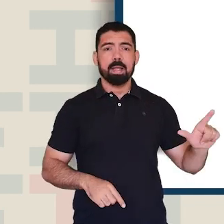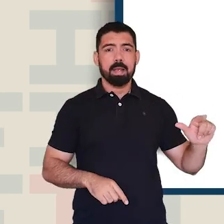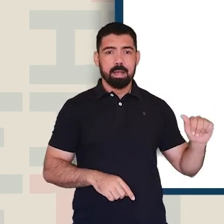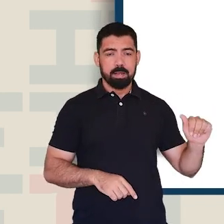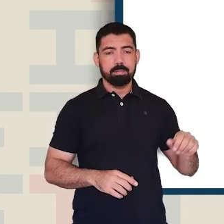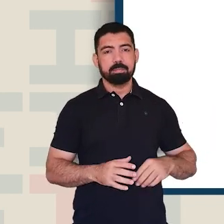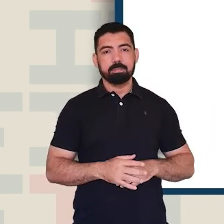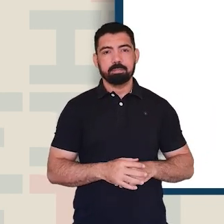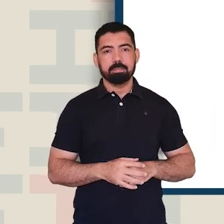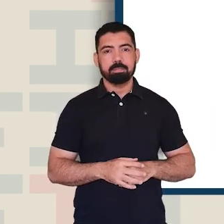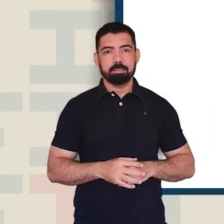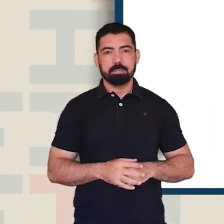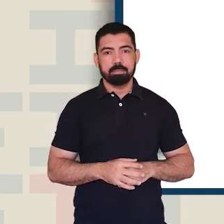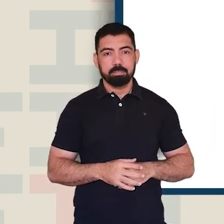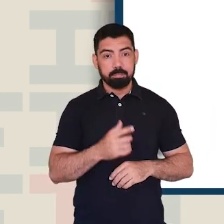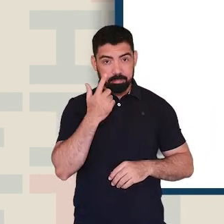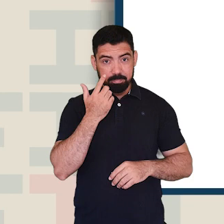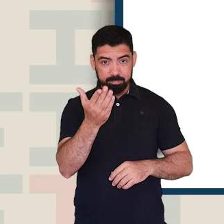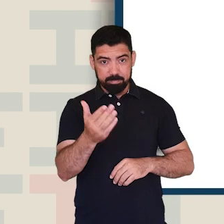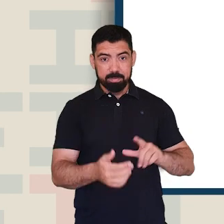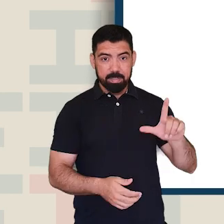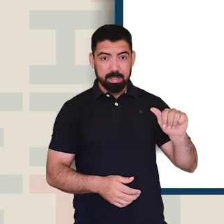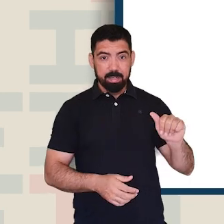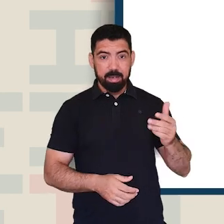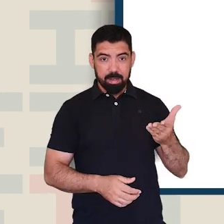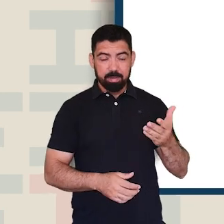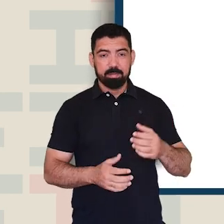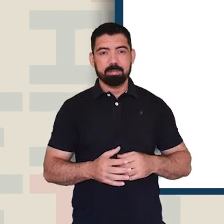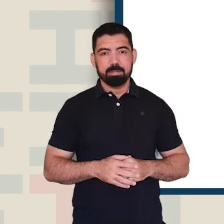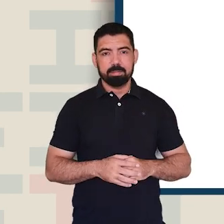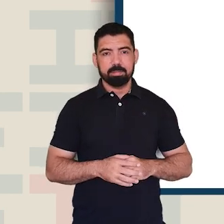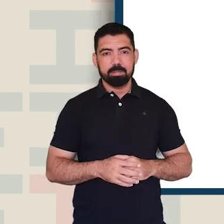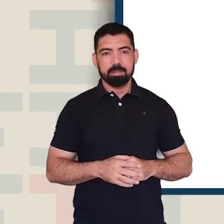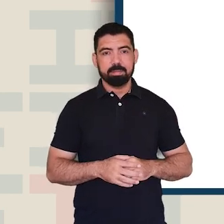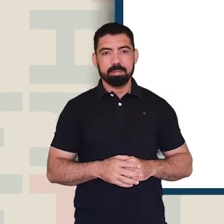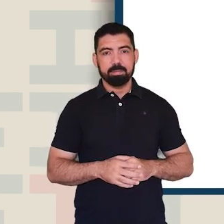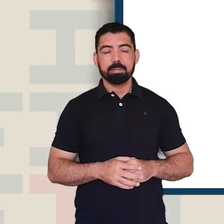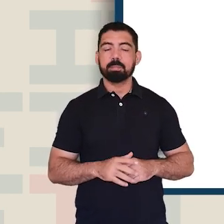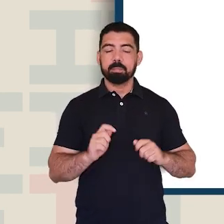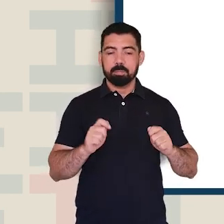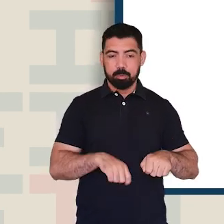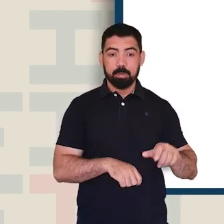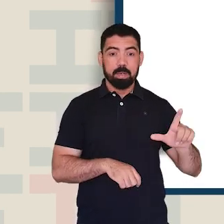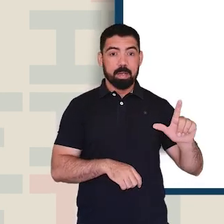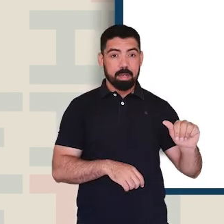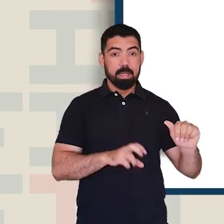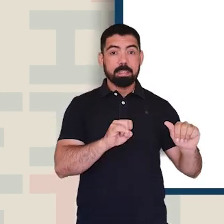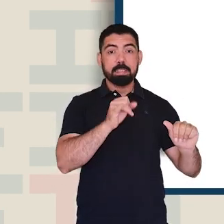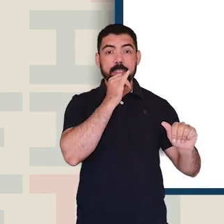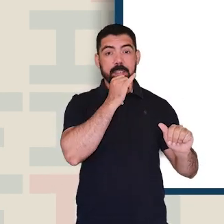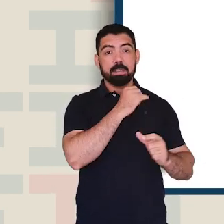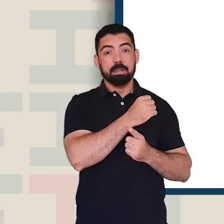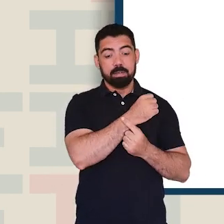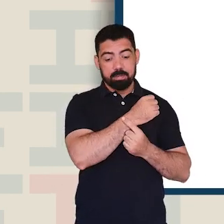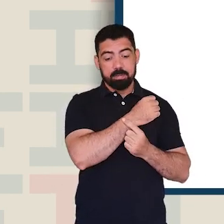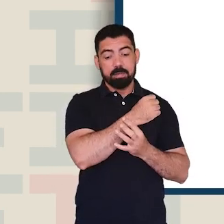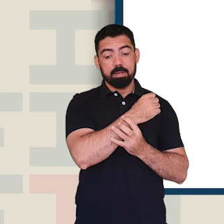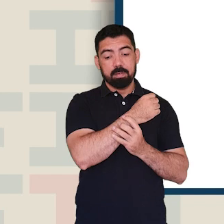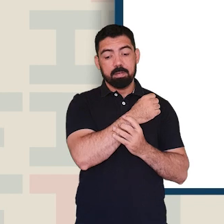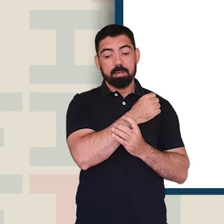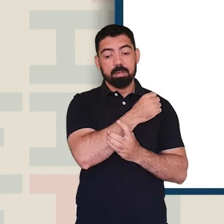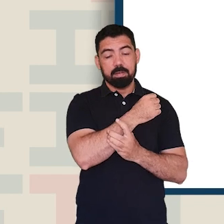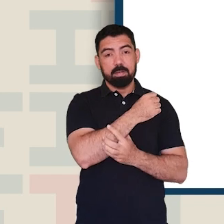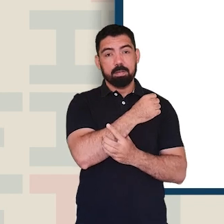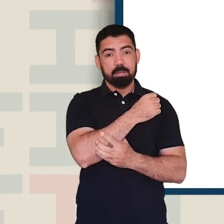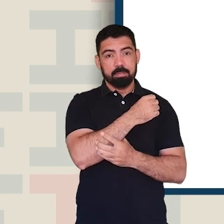de lá, né? O A, do CAGED. Então, nesse molde de lá, se eu colocar a pestana, por exemplo, o Lá é aqui,